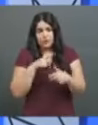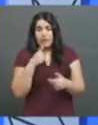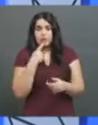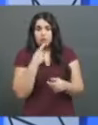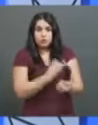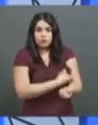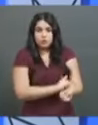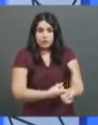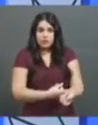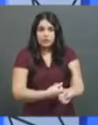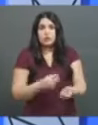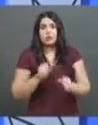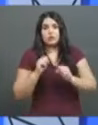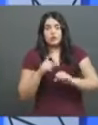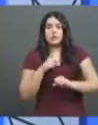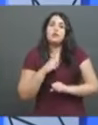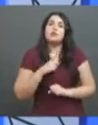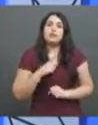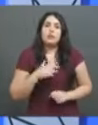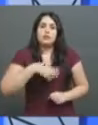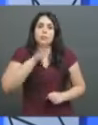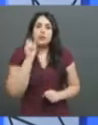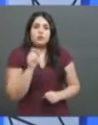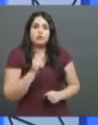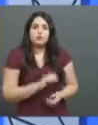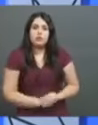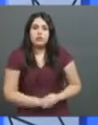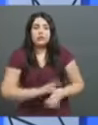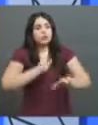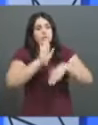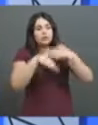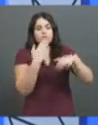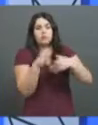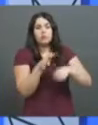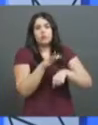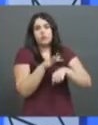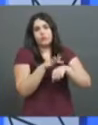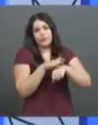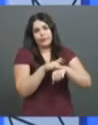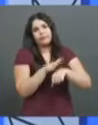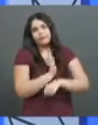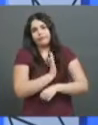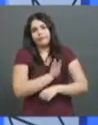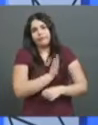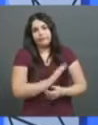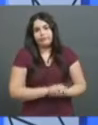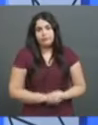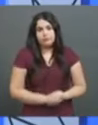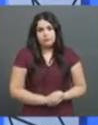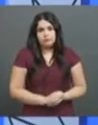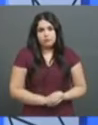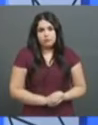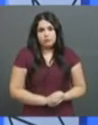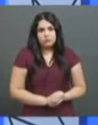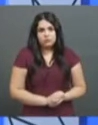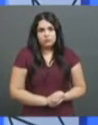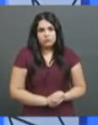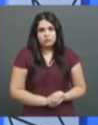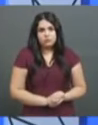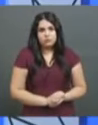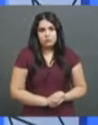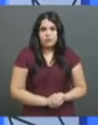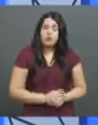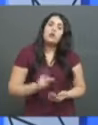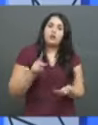predispondo, então, a uma chance maior para o desenvolvimento de problemas cardiovasculares. É bem verdade